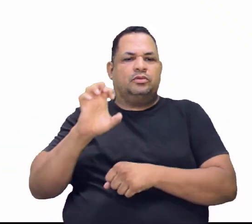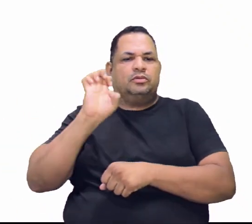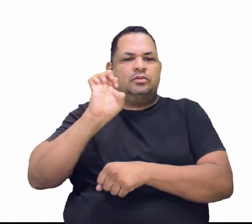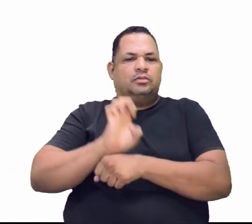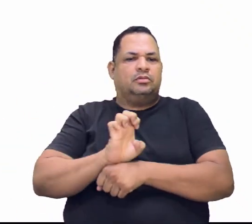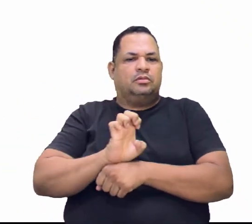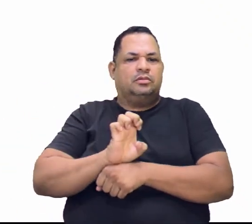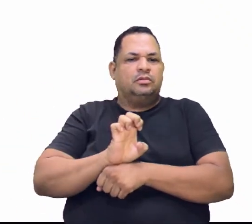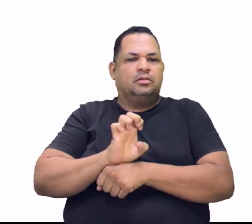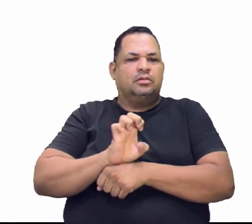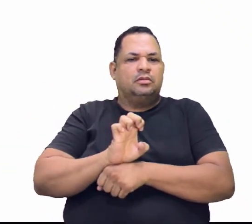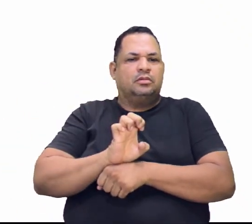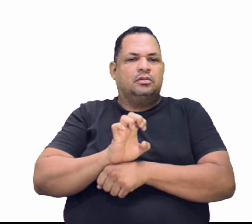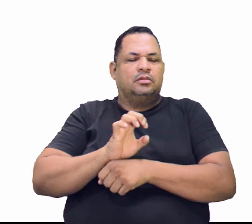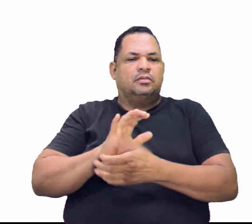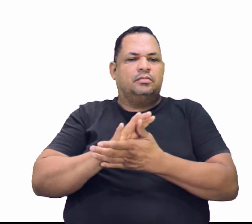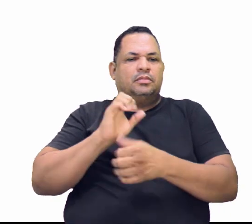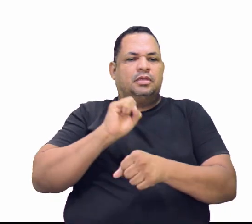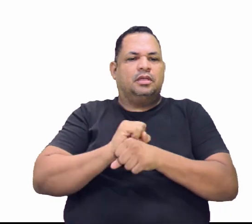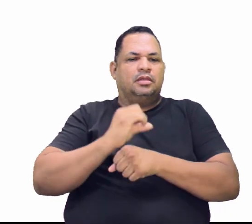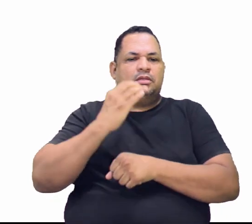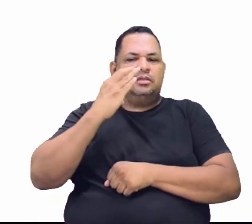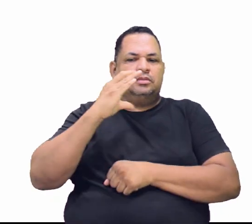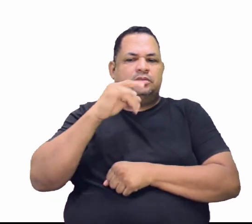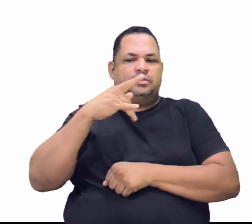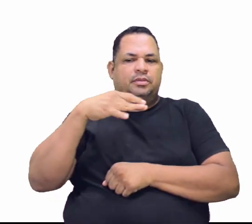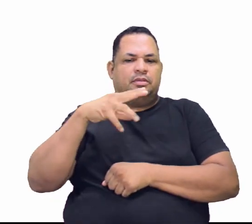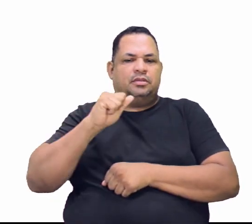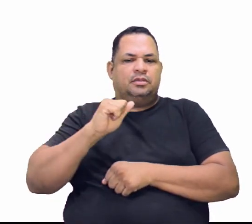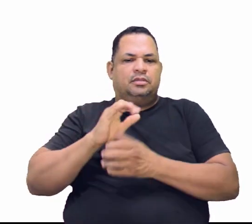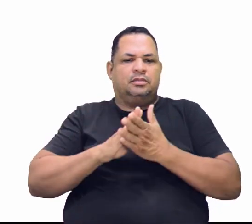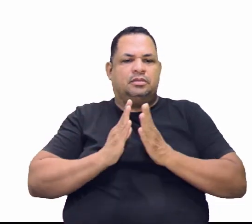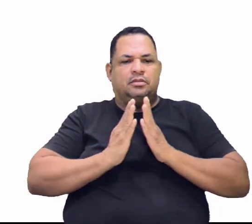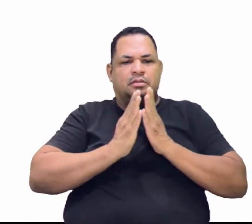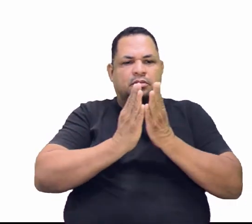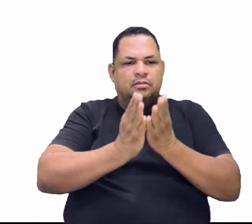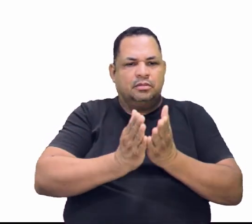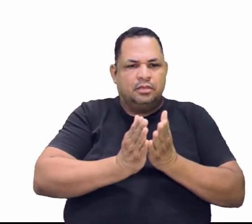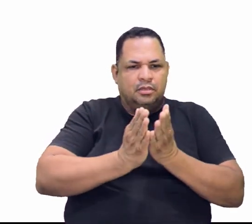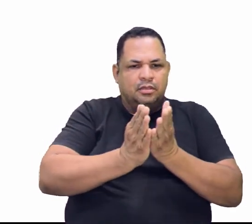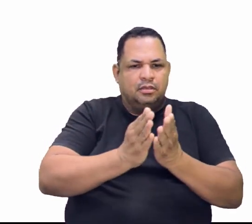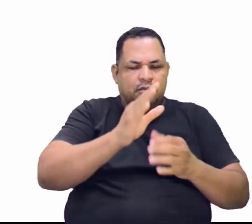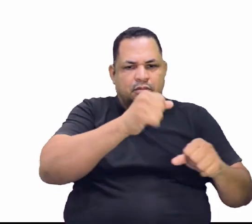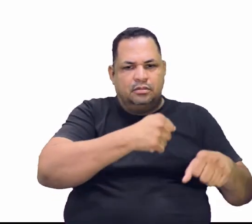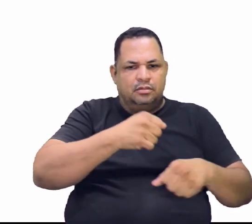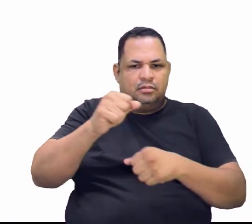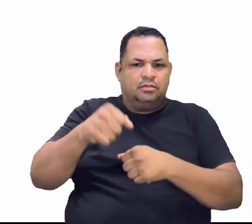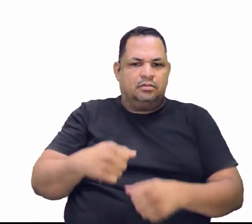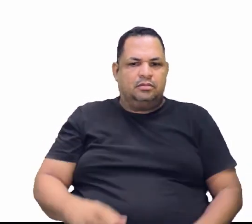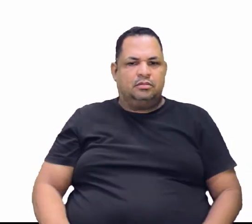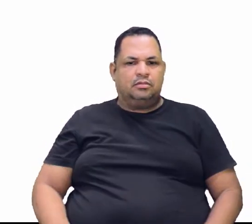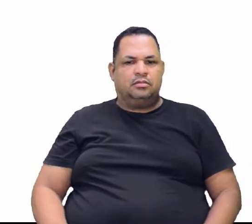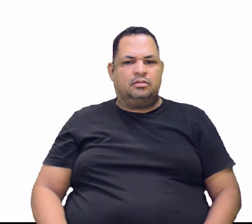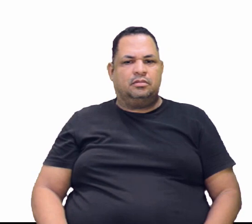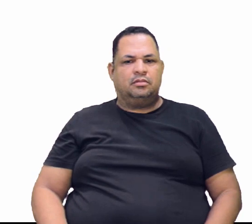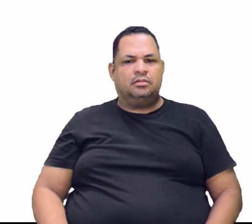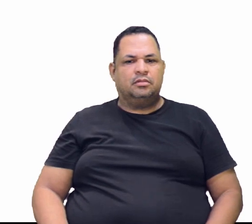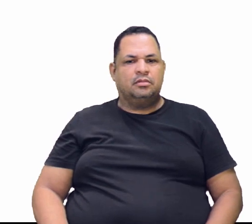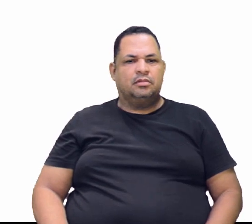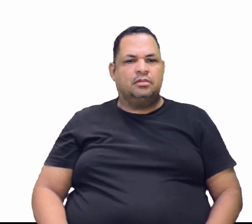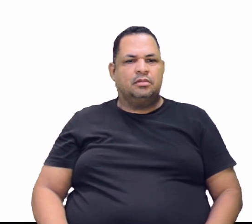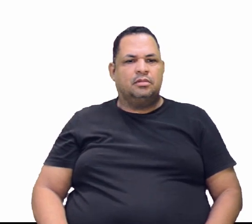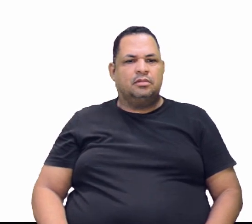Pousava ali, em frente ao CPA, aí ia com o barco até lá e pegava. Certo?